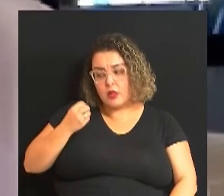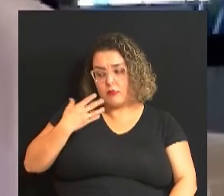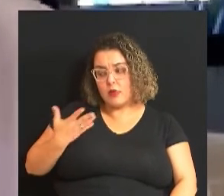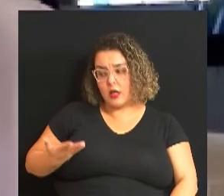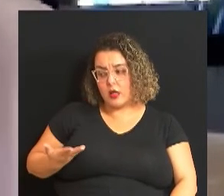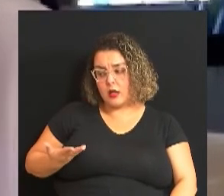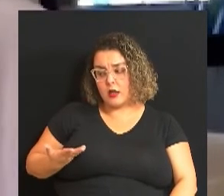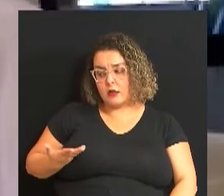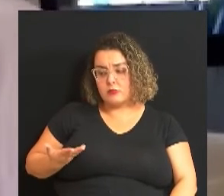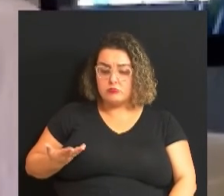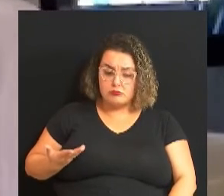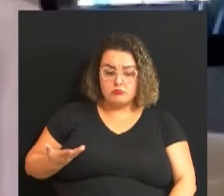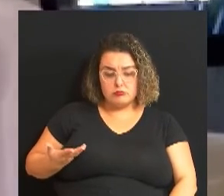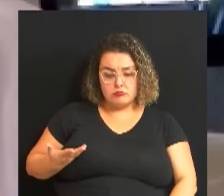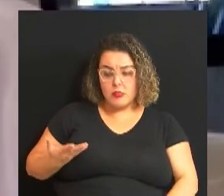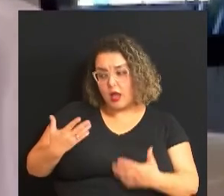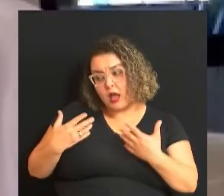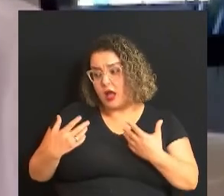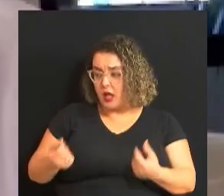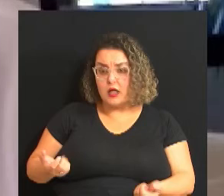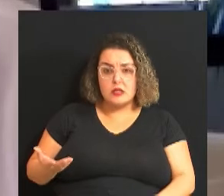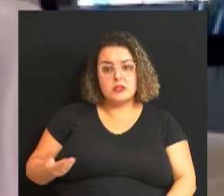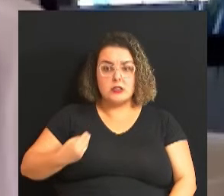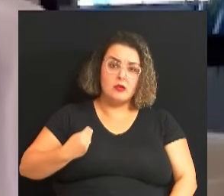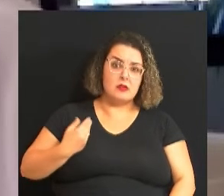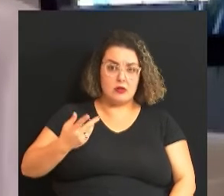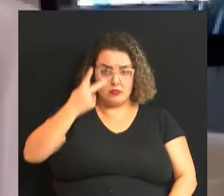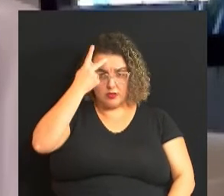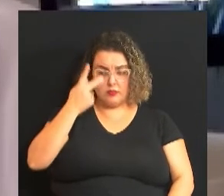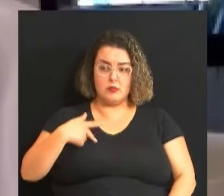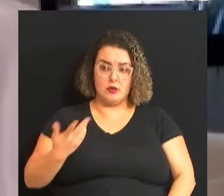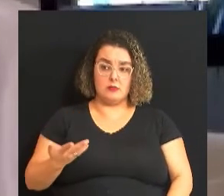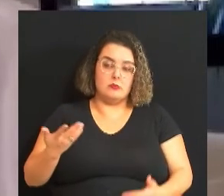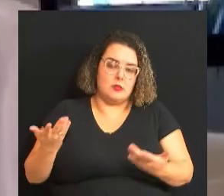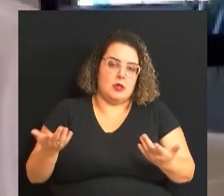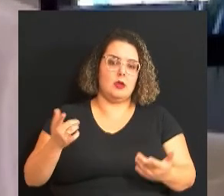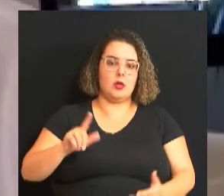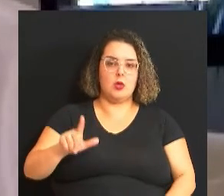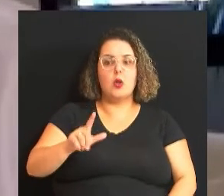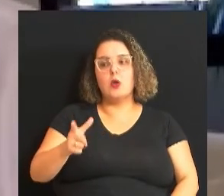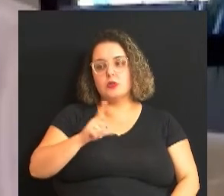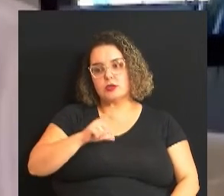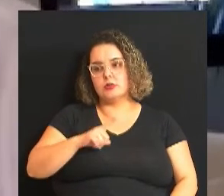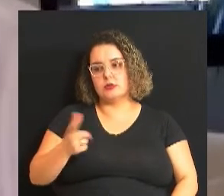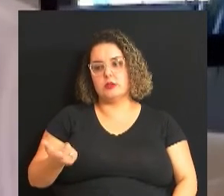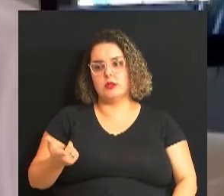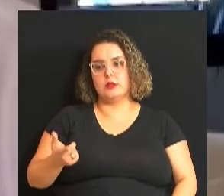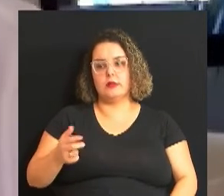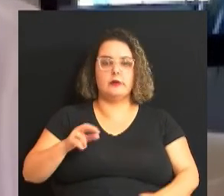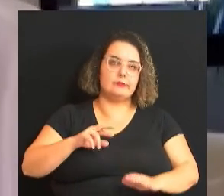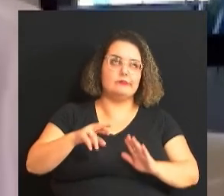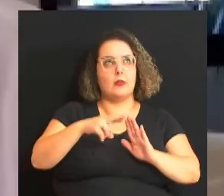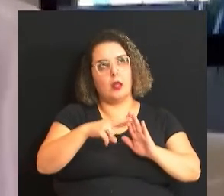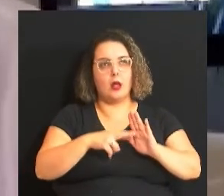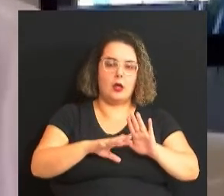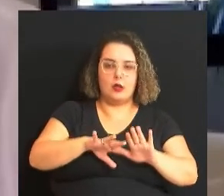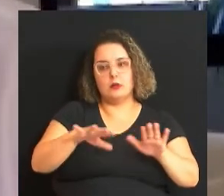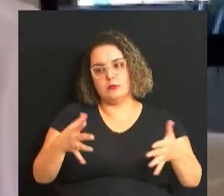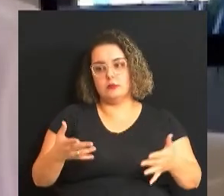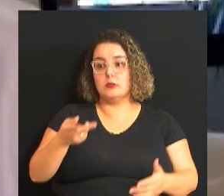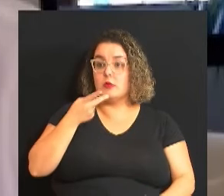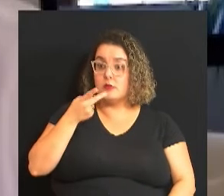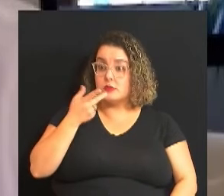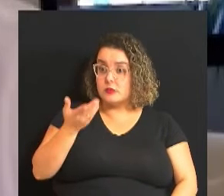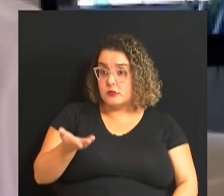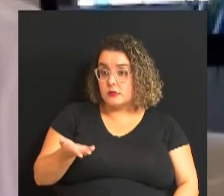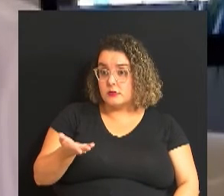perfeitamente factível dentro da vida dela, né? Mas é claro que existem exceções Eu vou dizer para você